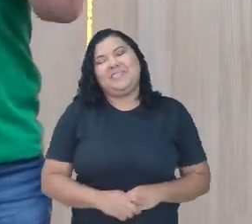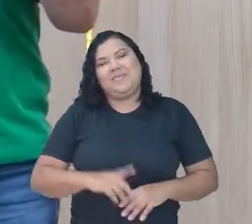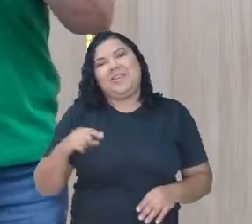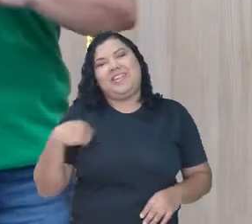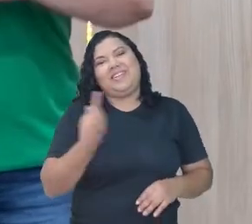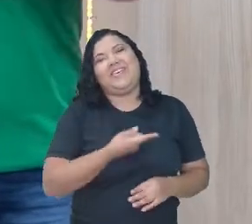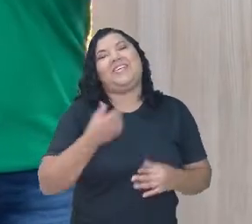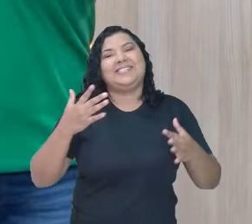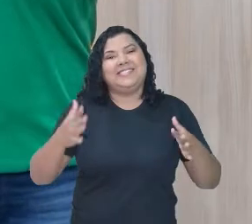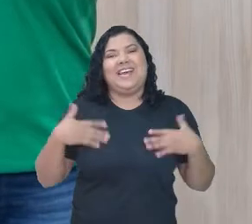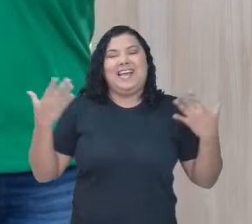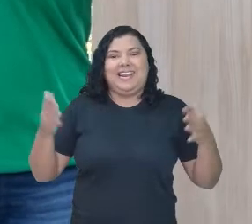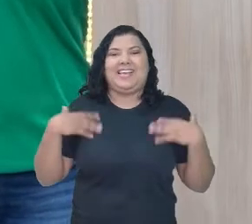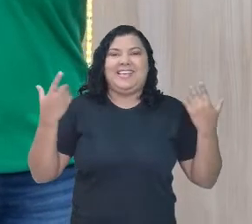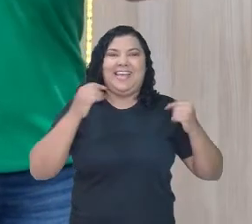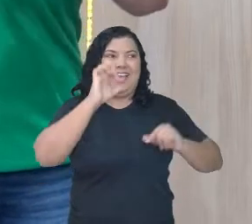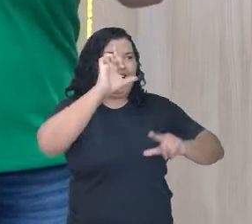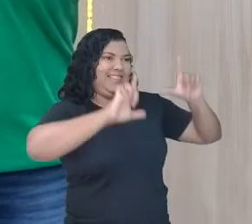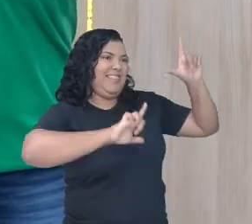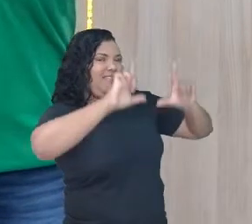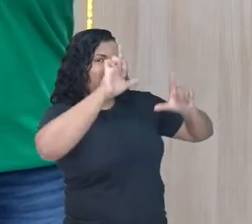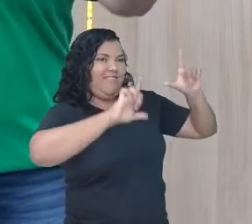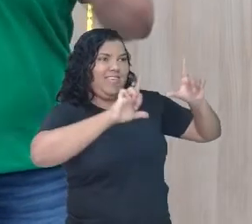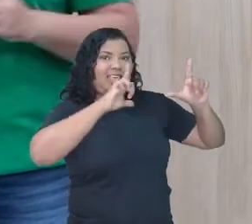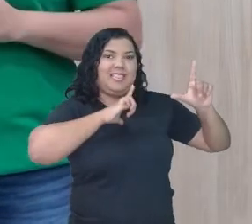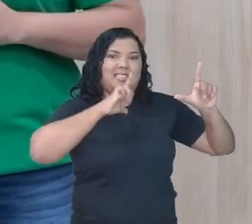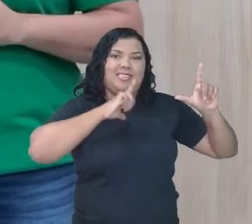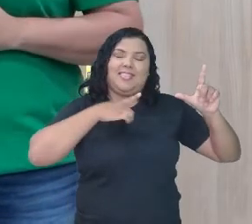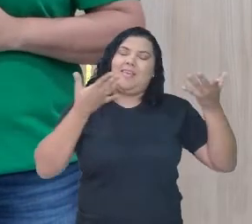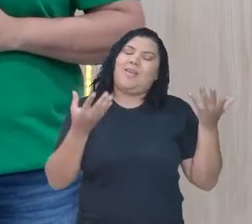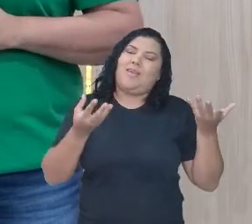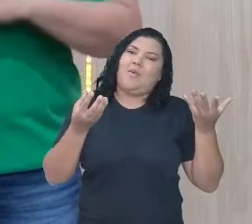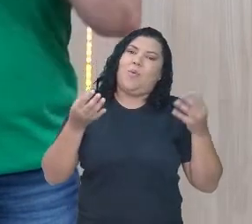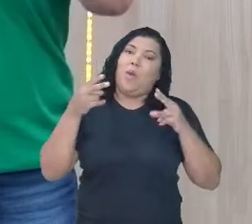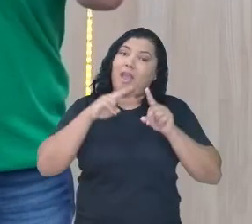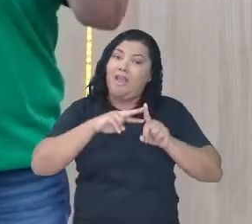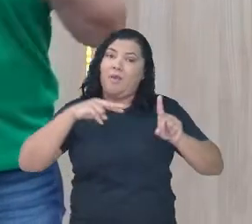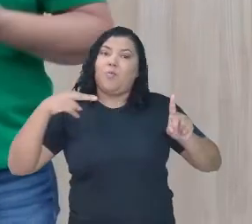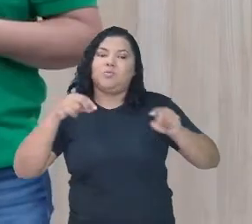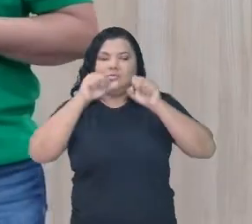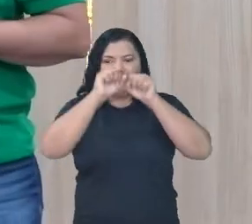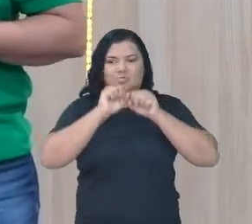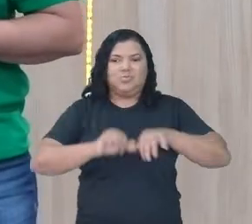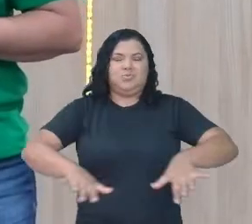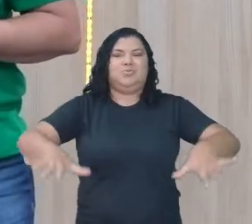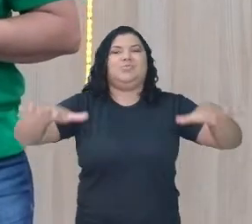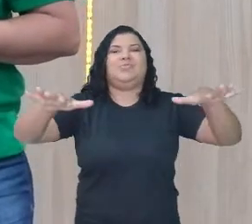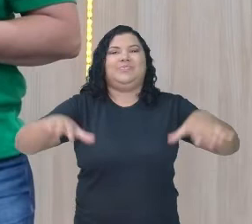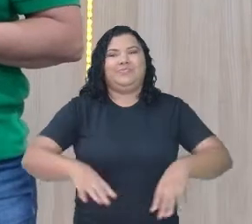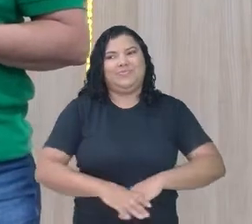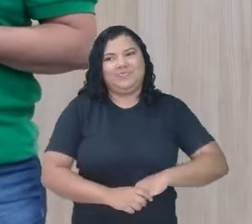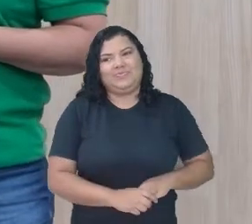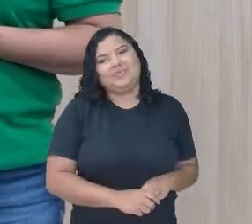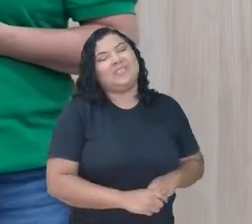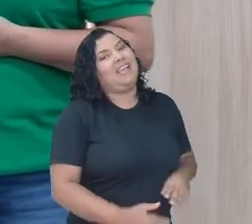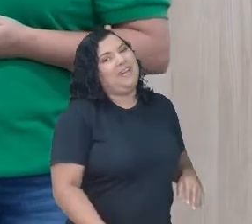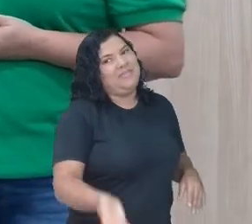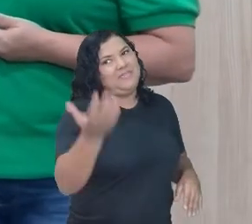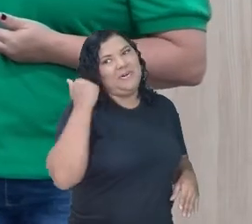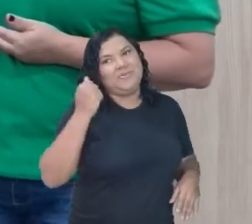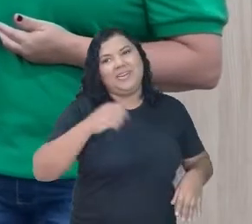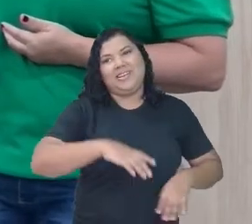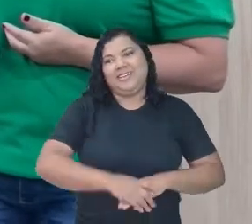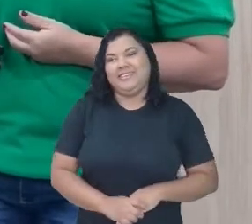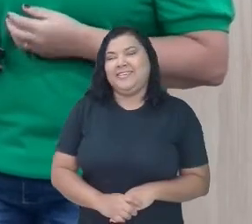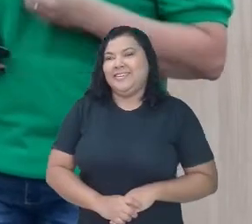tem o poder de ir mais adiante, não é? Alcançar pessoas de outros estados também. Então, vamos